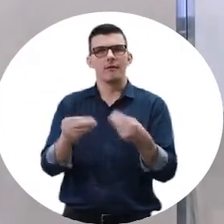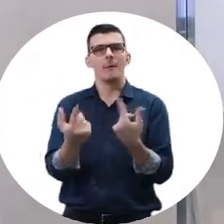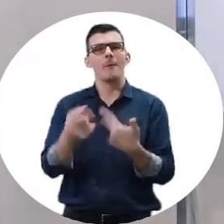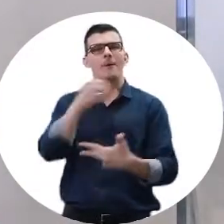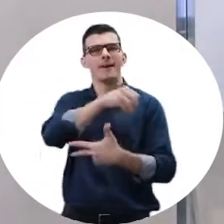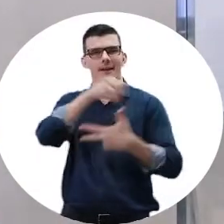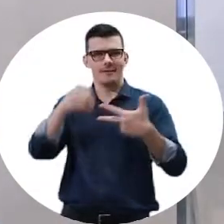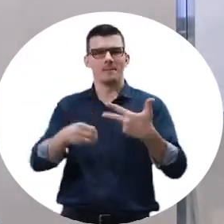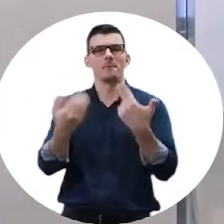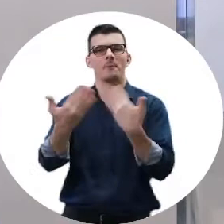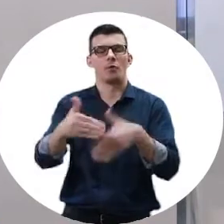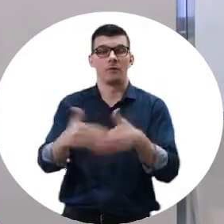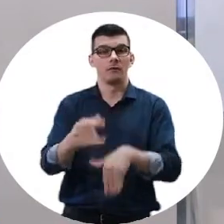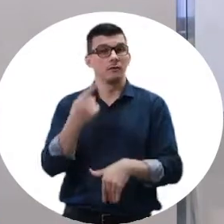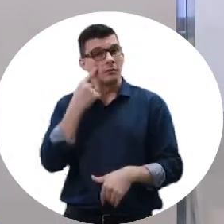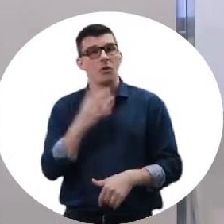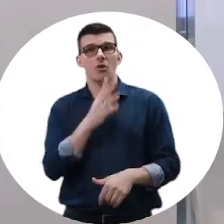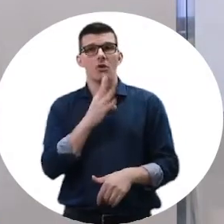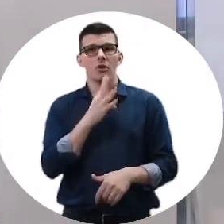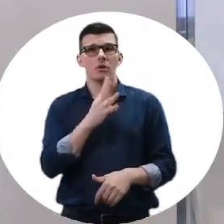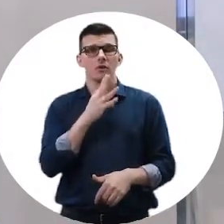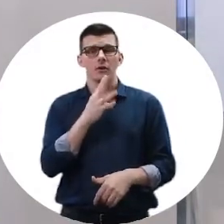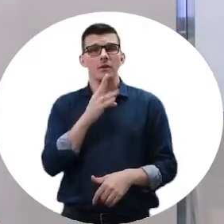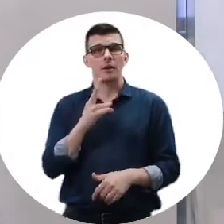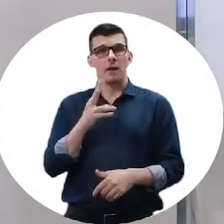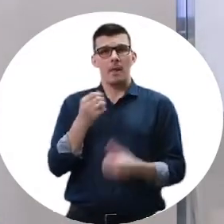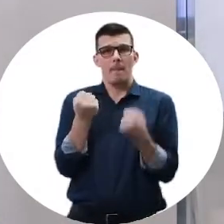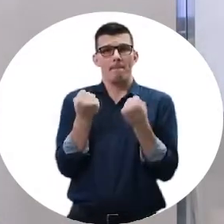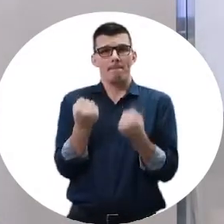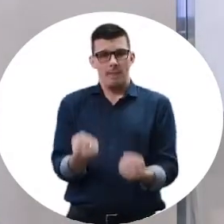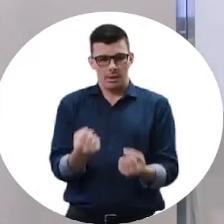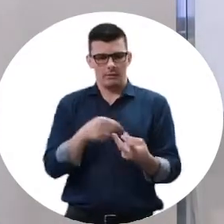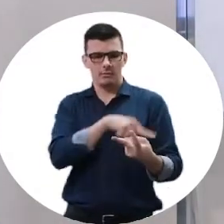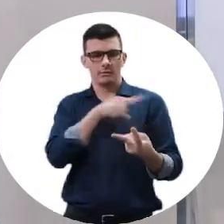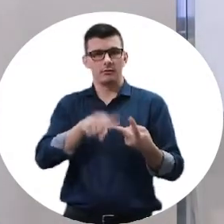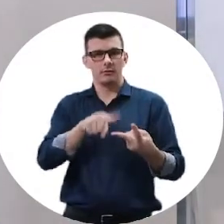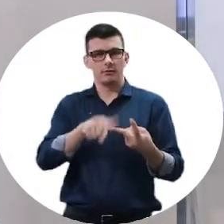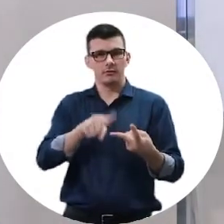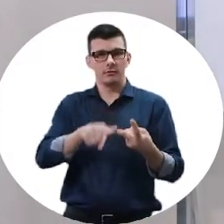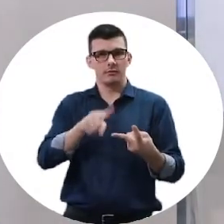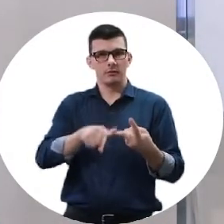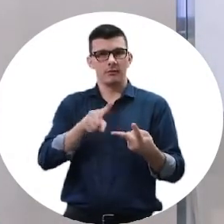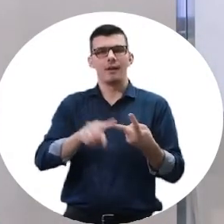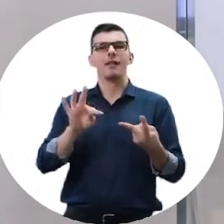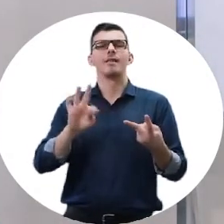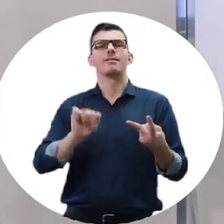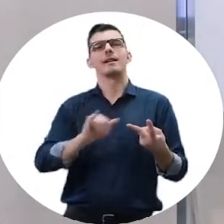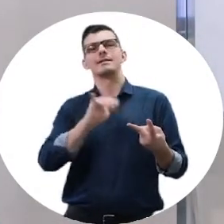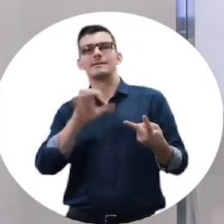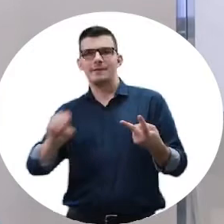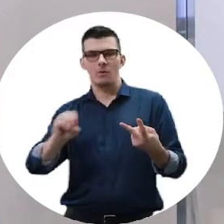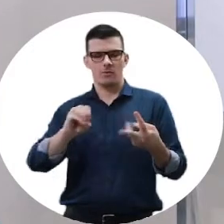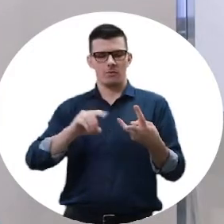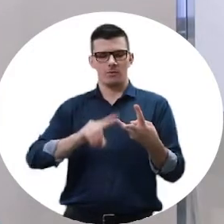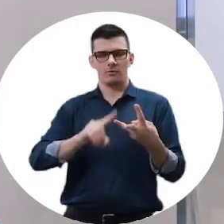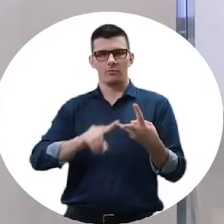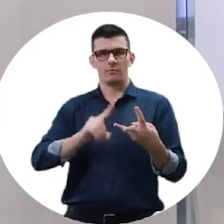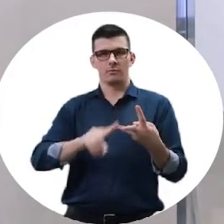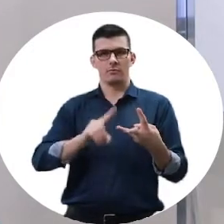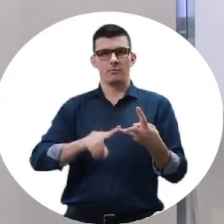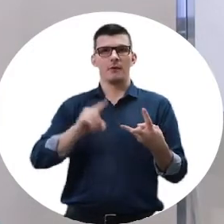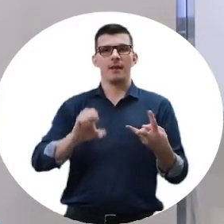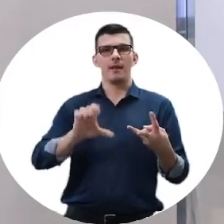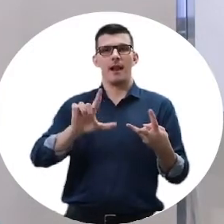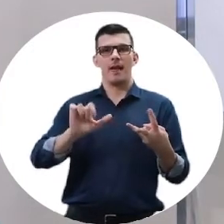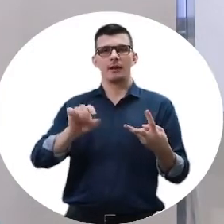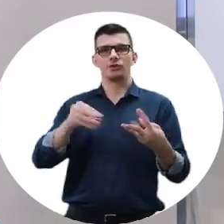Enem gosta. Vamos conhecer a força peso, vamos conhecer o que é uma força normal, o que é a força tração e o que é a força